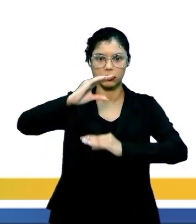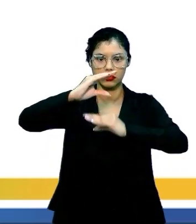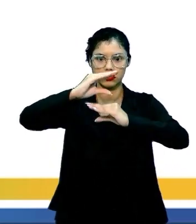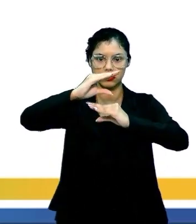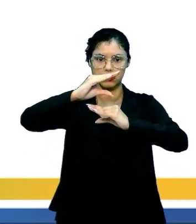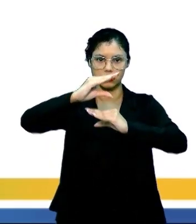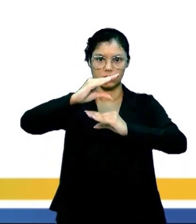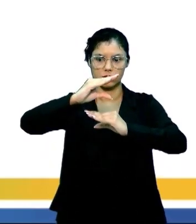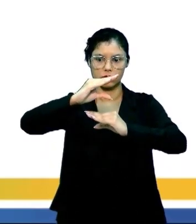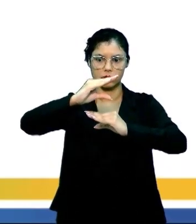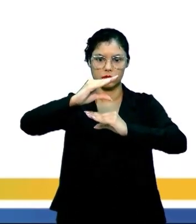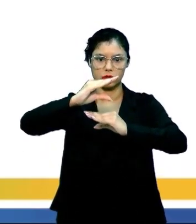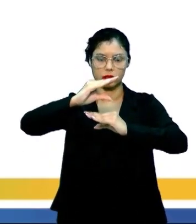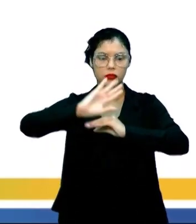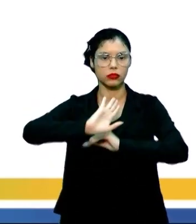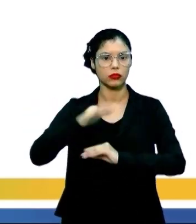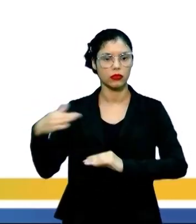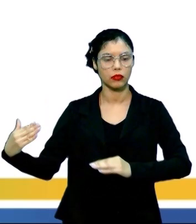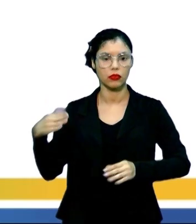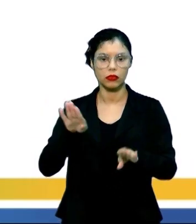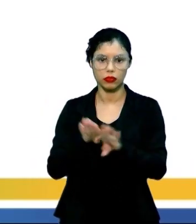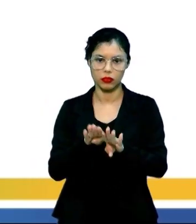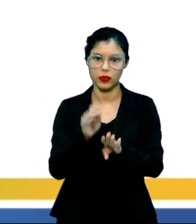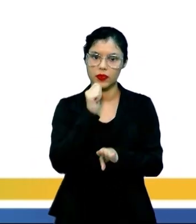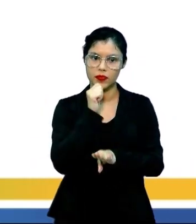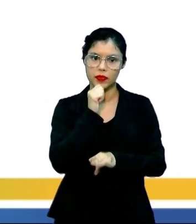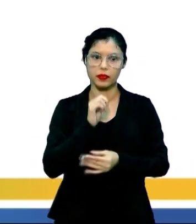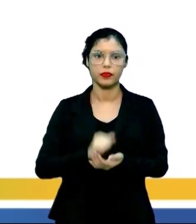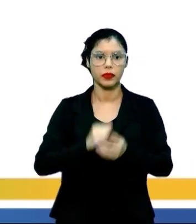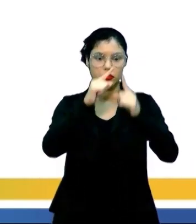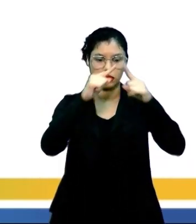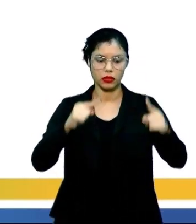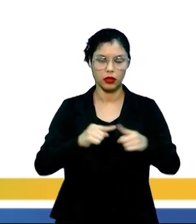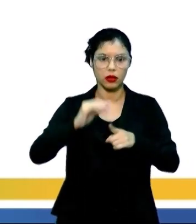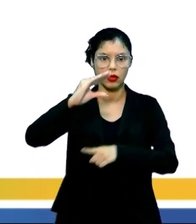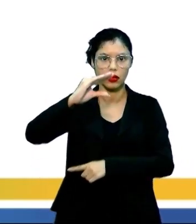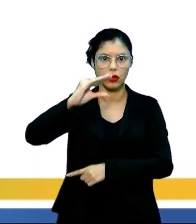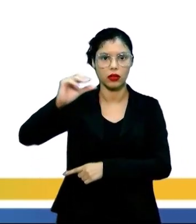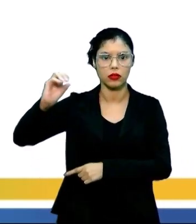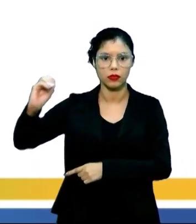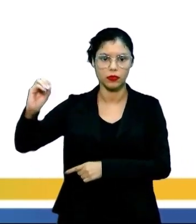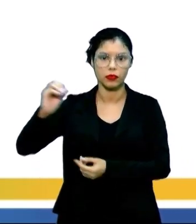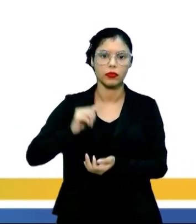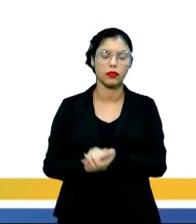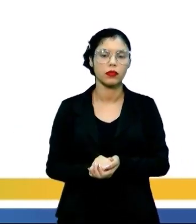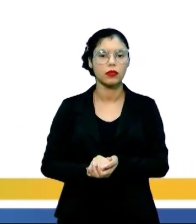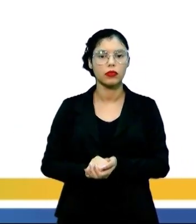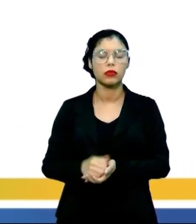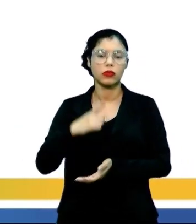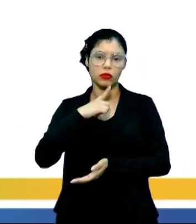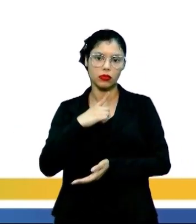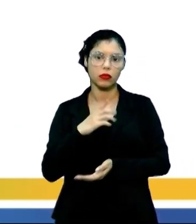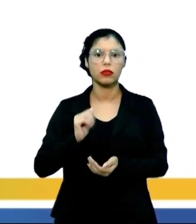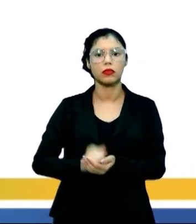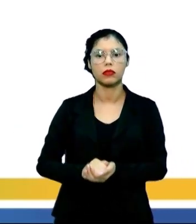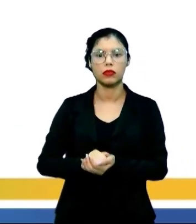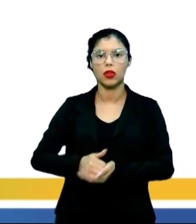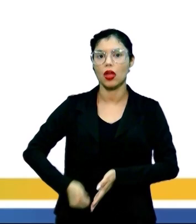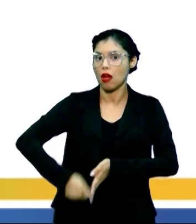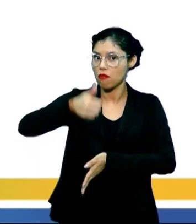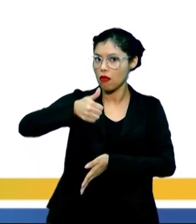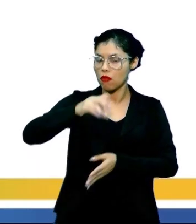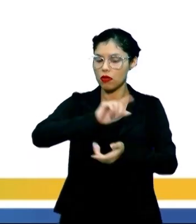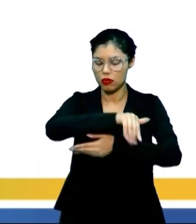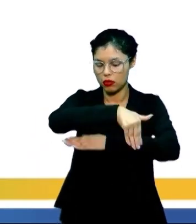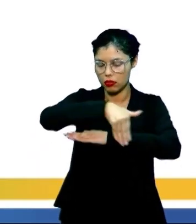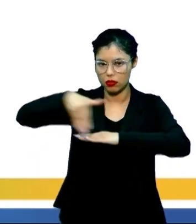menor. Quando a variação de espaço, o ΔS, for maior que zero, significa que o móvel está se deslocando a favor da